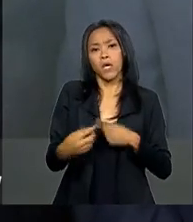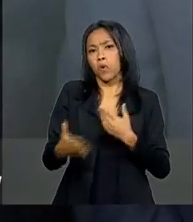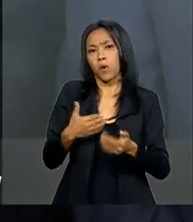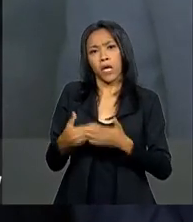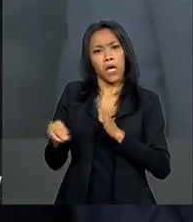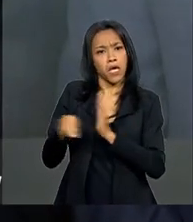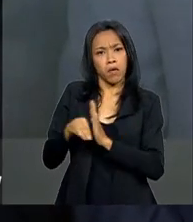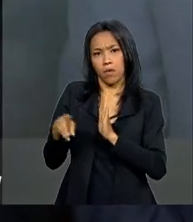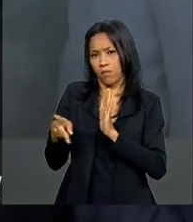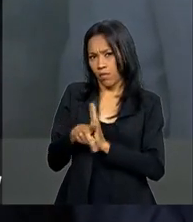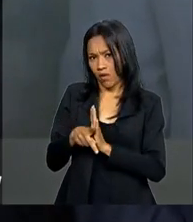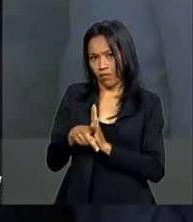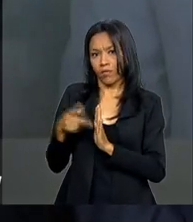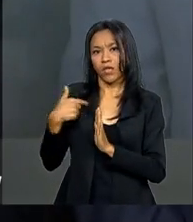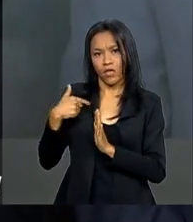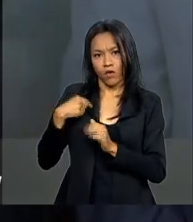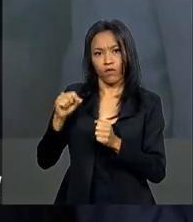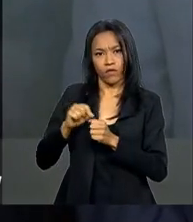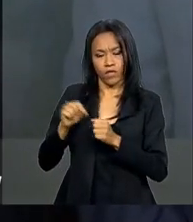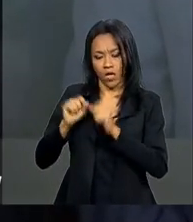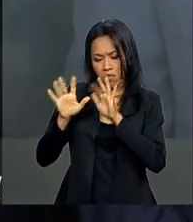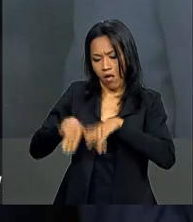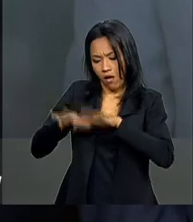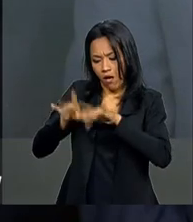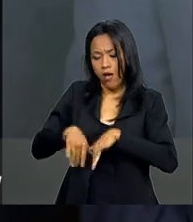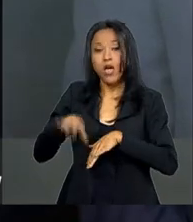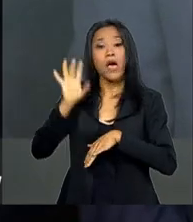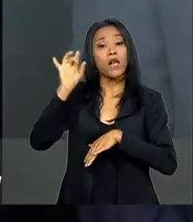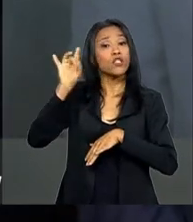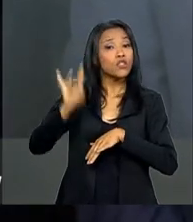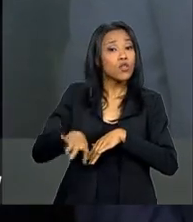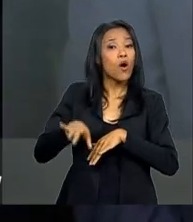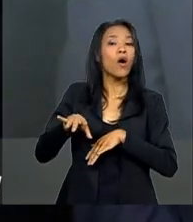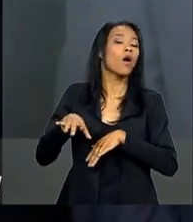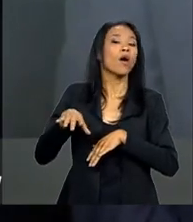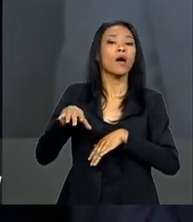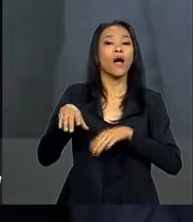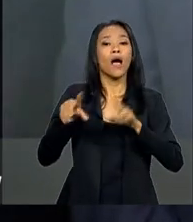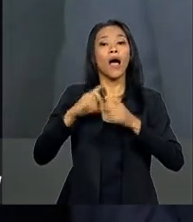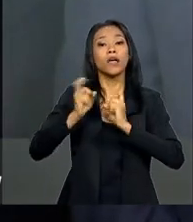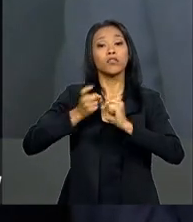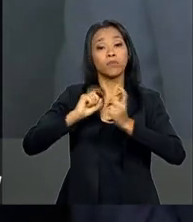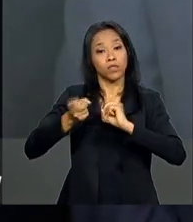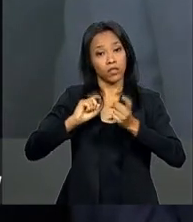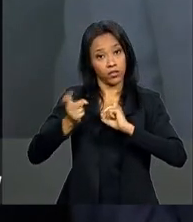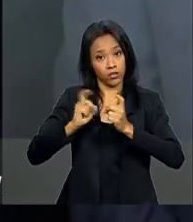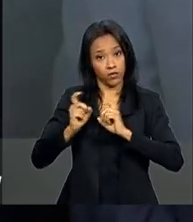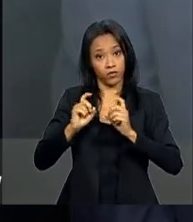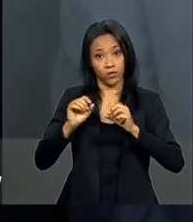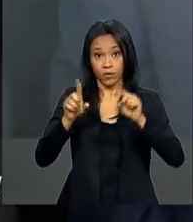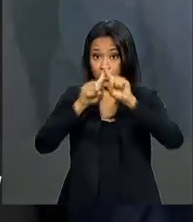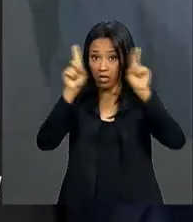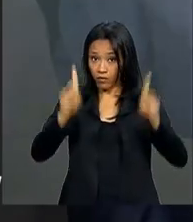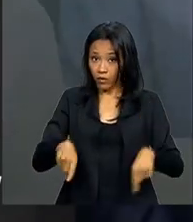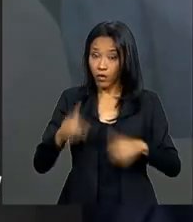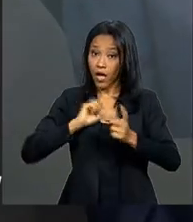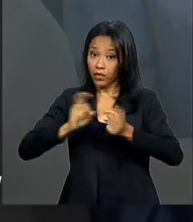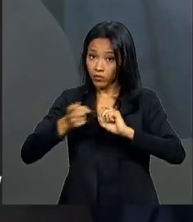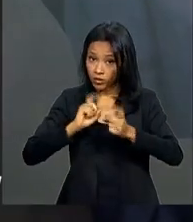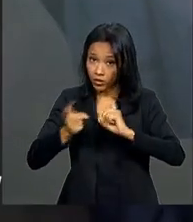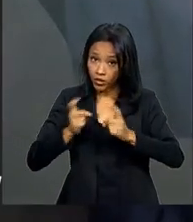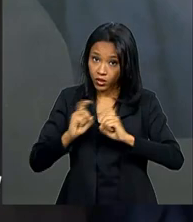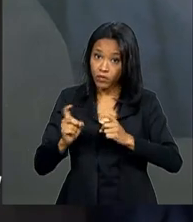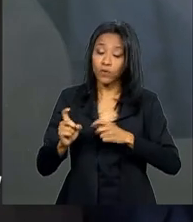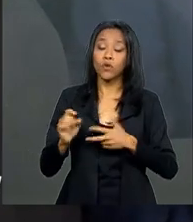nesse campo geraria efeitos apenas para os servidores administrativos do Executivo. Os servidores administrativos